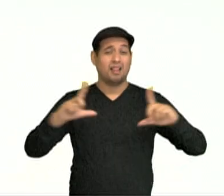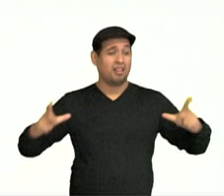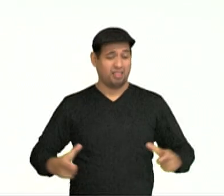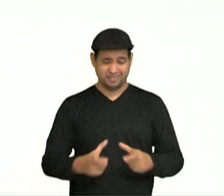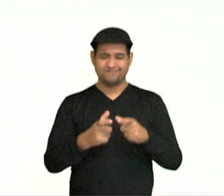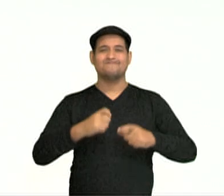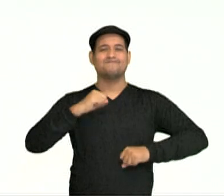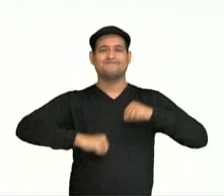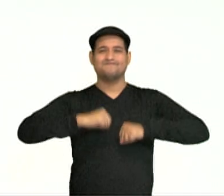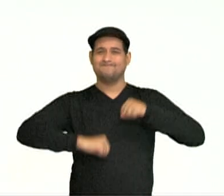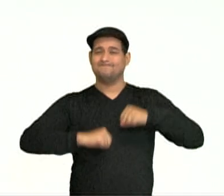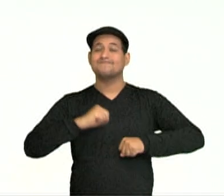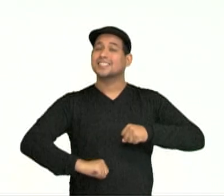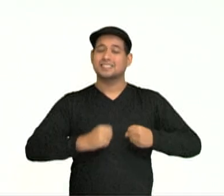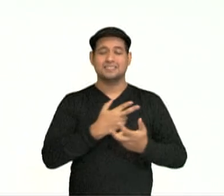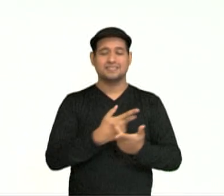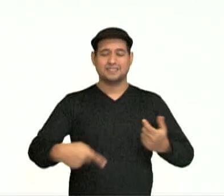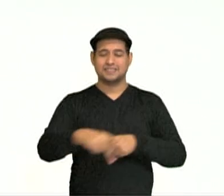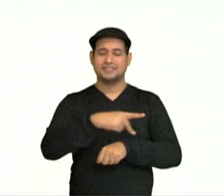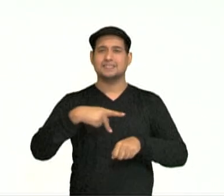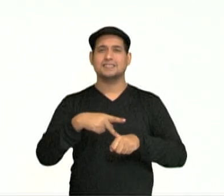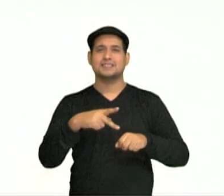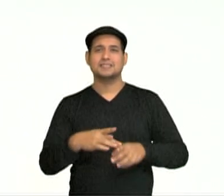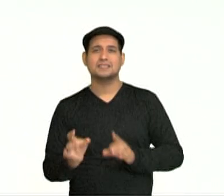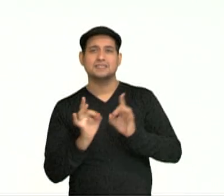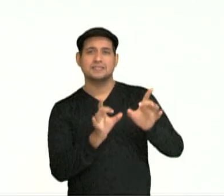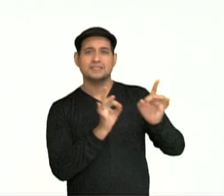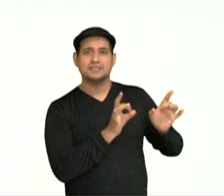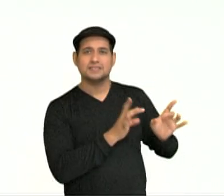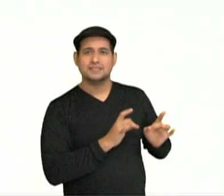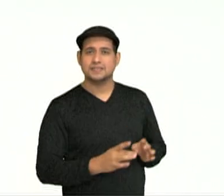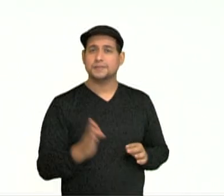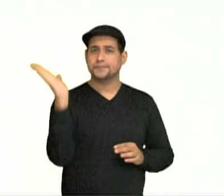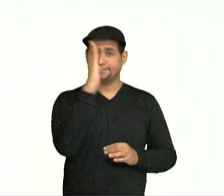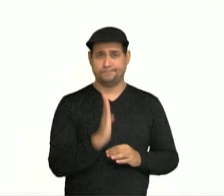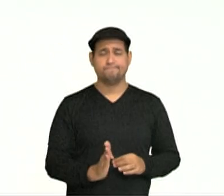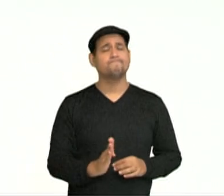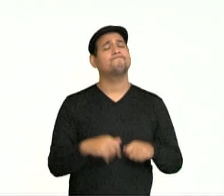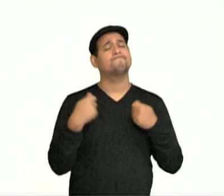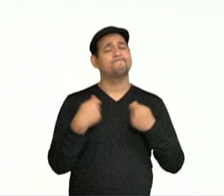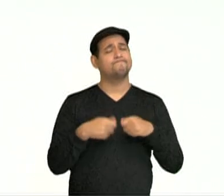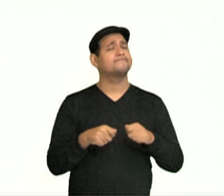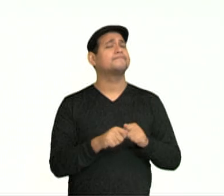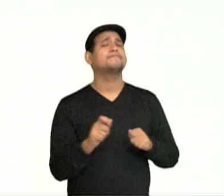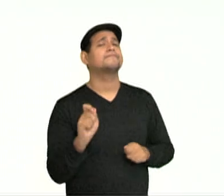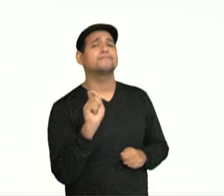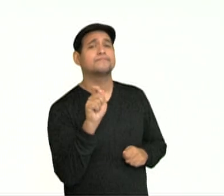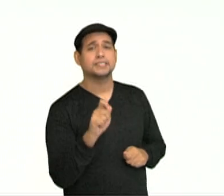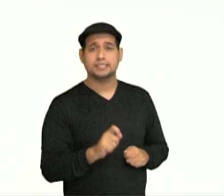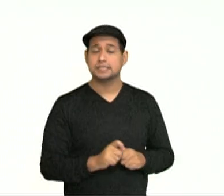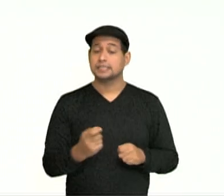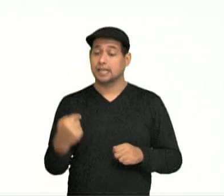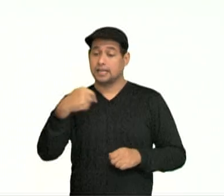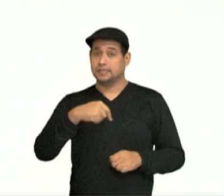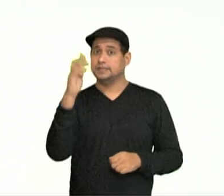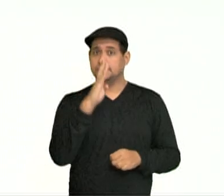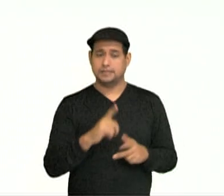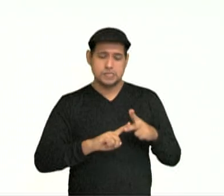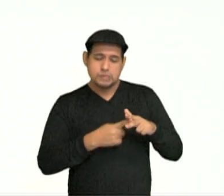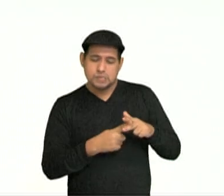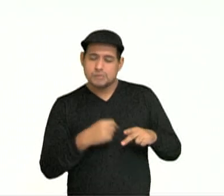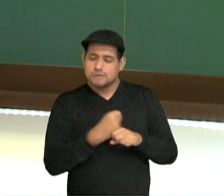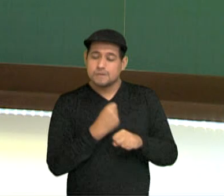produção industrial desses outros países que mandavam produtos para o Brasil, e aí o Brasil precisou, então, fazer aqui internamente os produtos